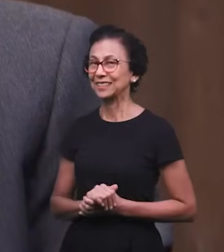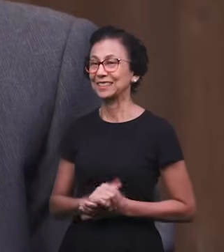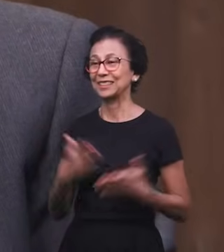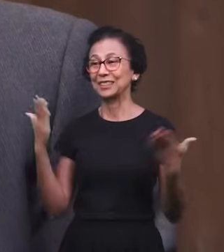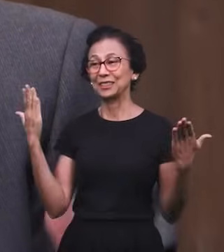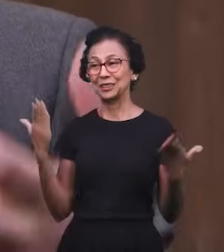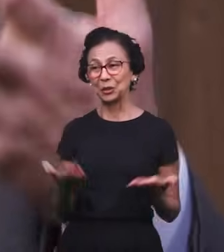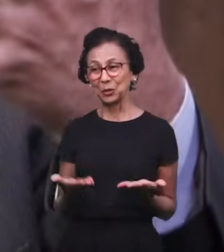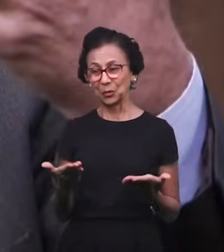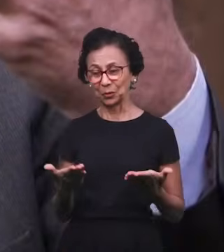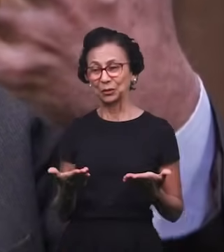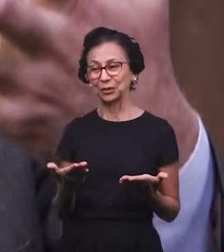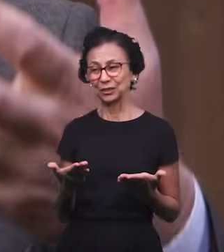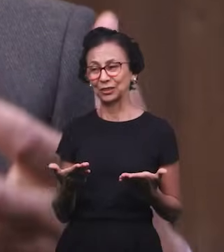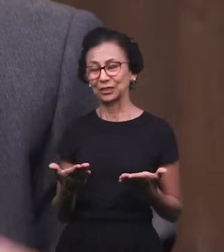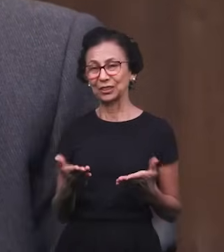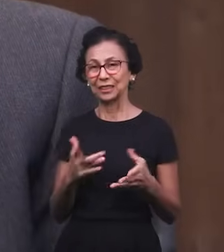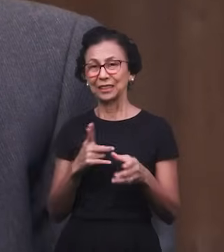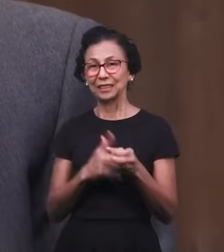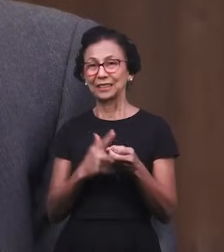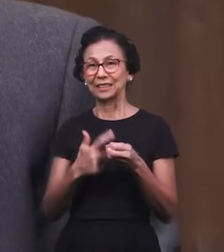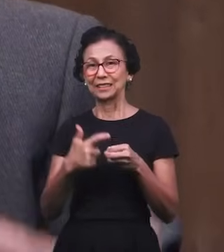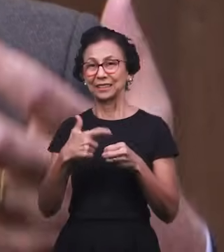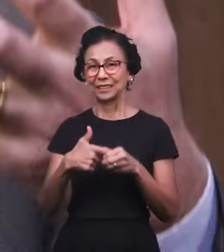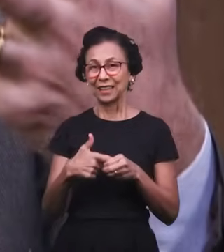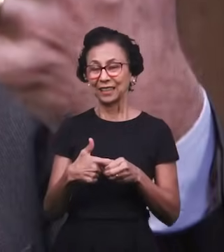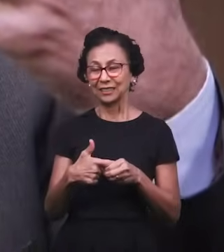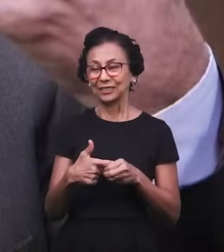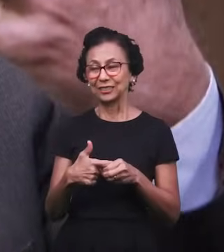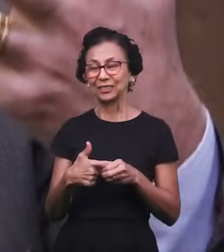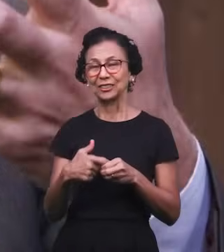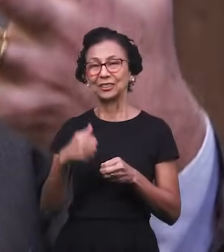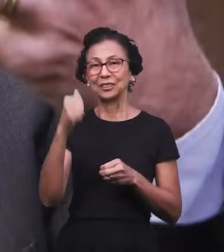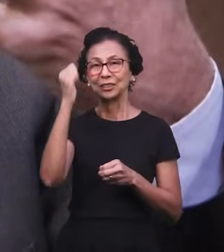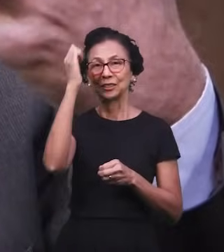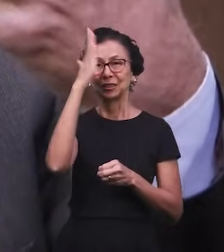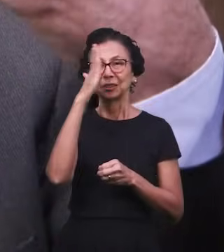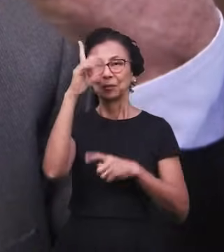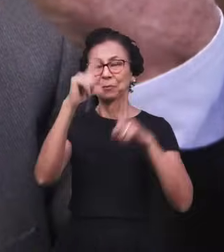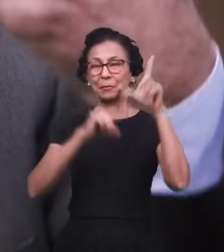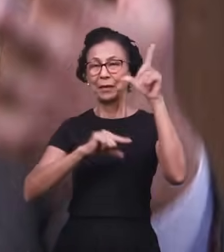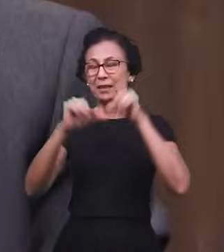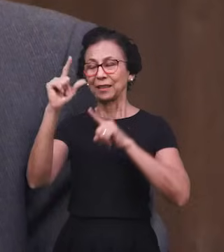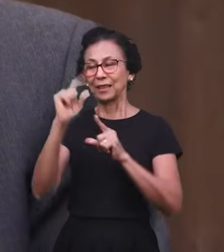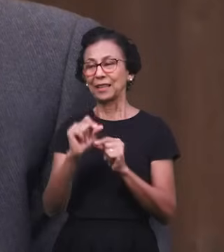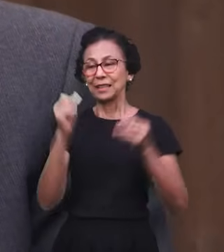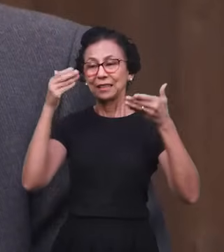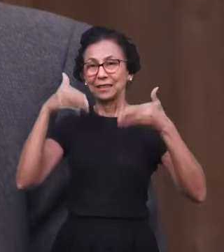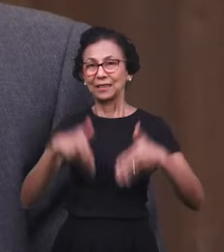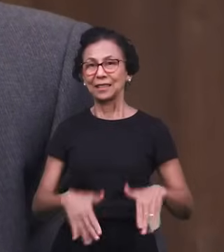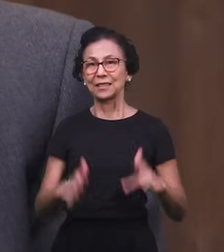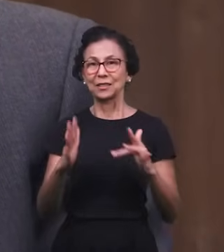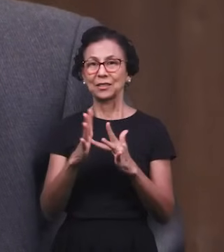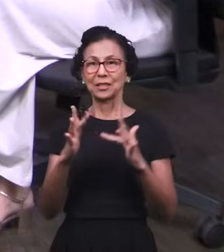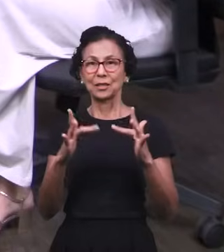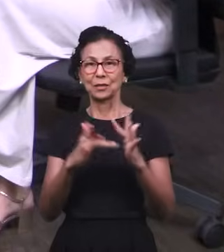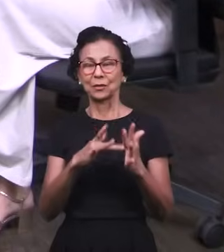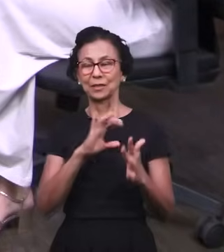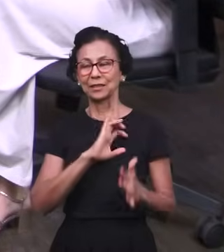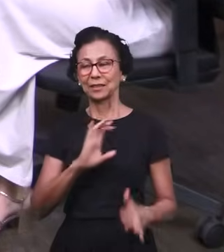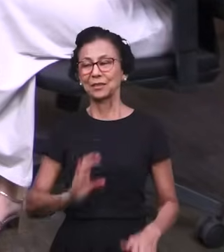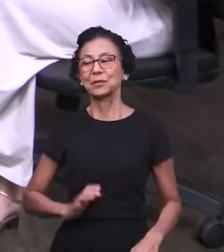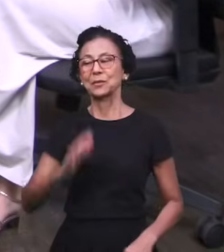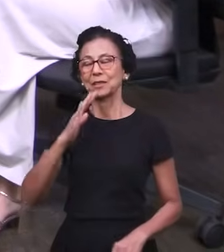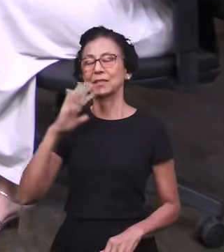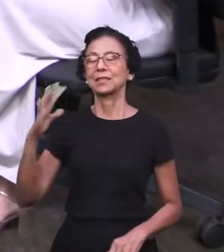grande alegria, porque o Salvador veio, morreu, nasceu, morreu no nosso lugar para nos